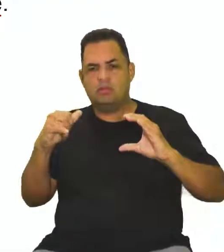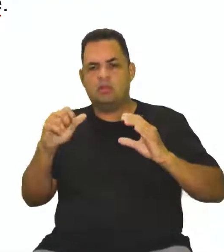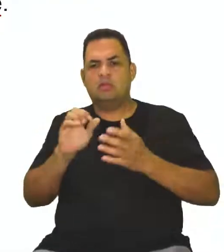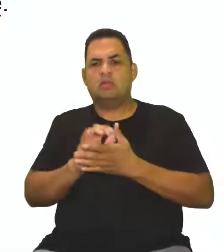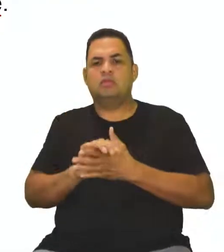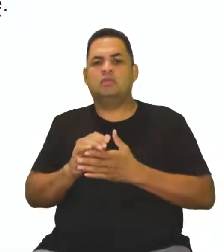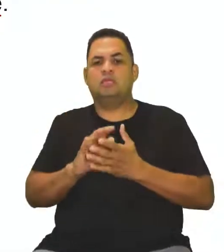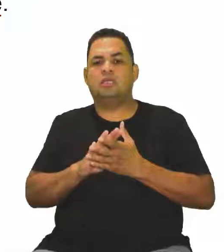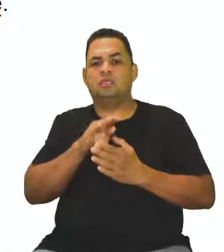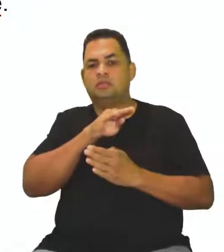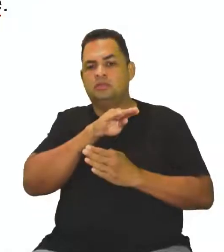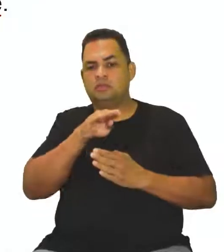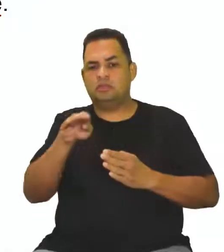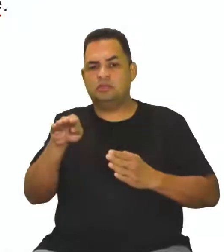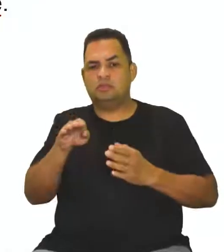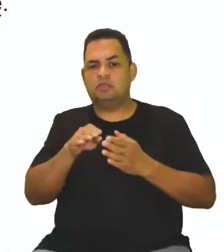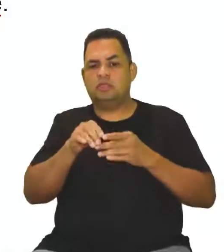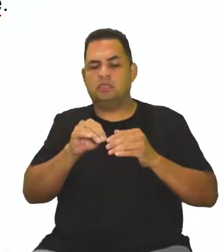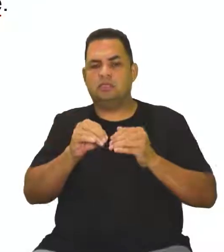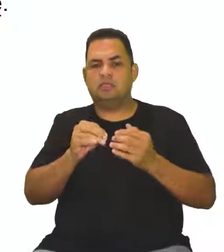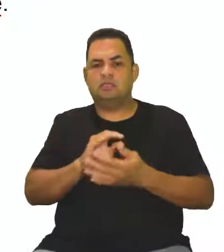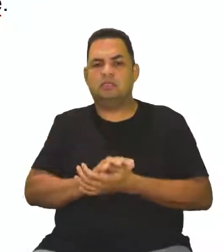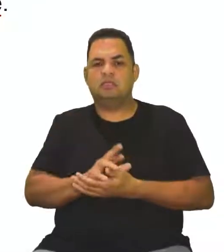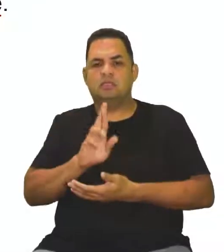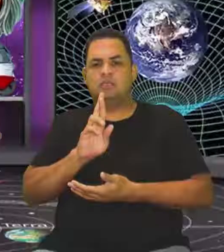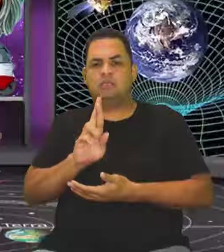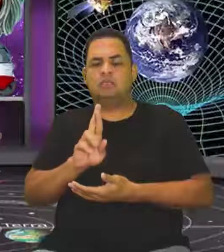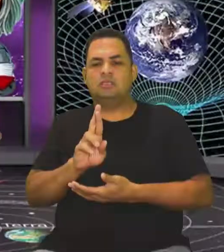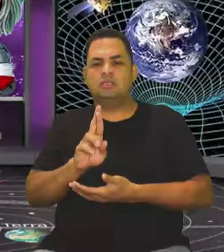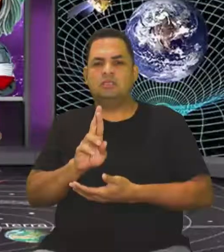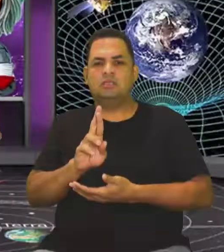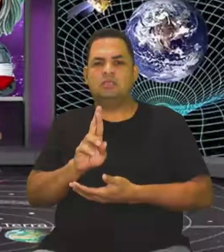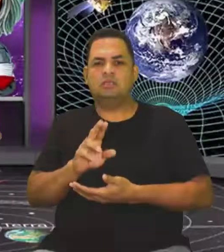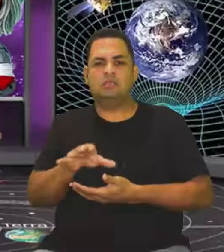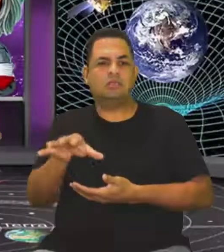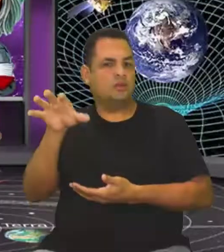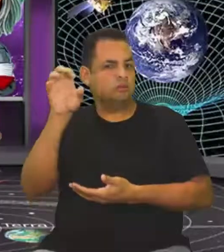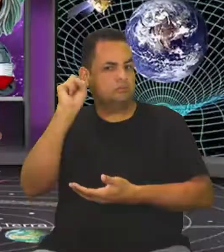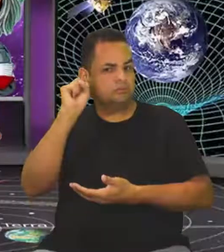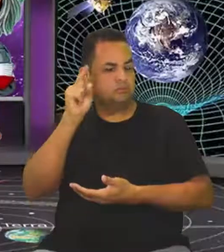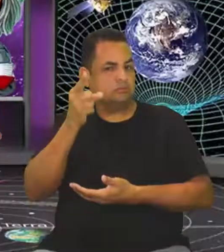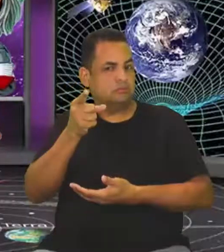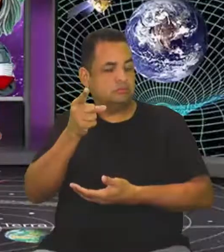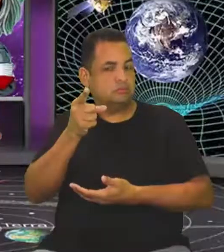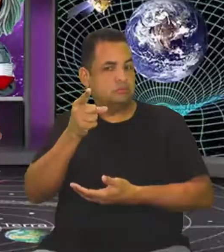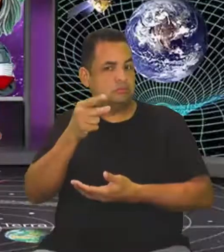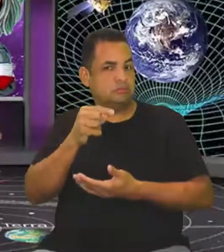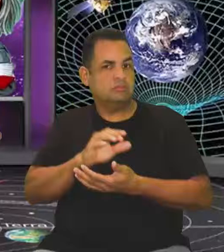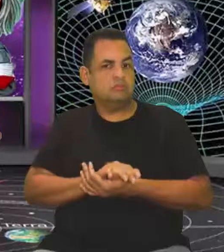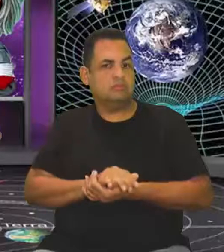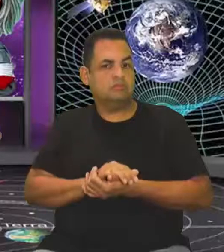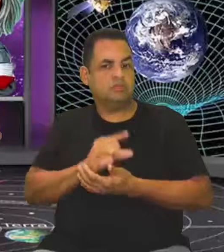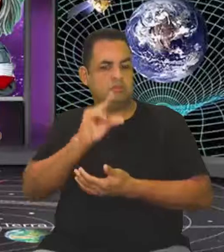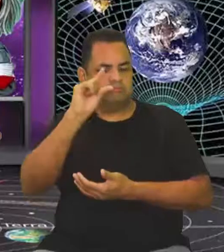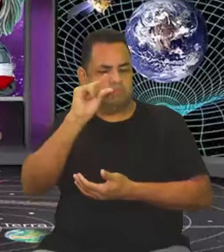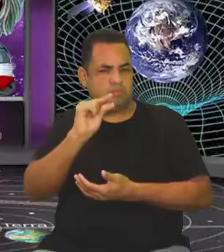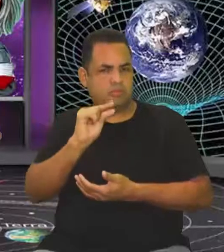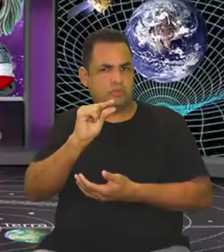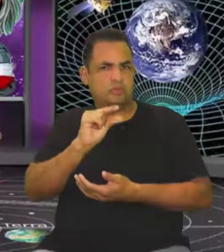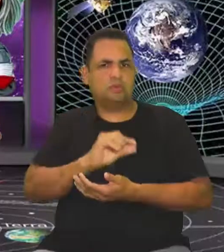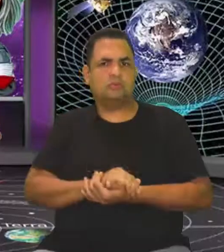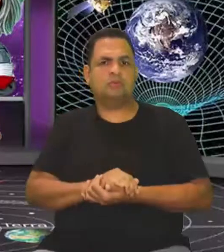em série. E a resistência tem que ser o quê? Eu tô ouvindo daí, hein? Aí, exatamente, ela tem que ser o quê? Mínima, resistência